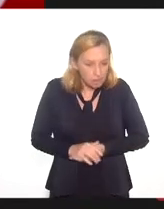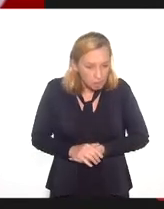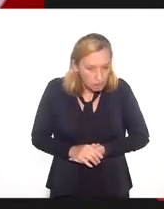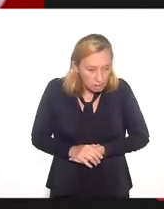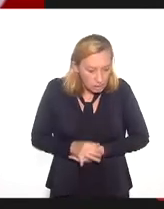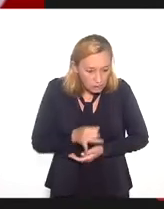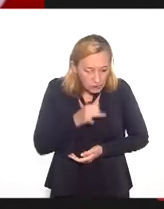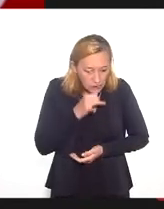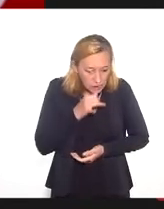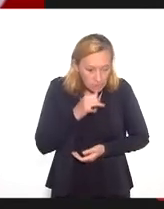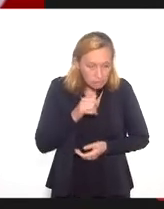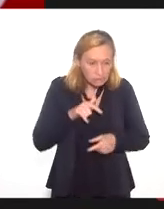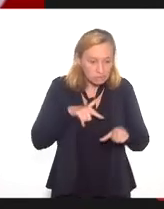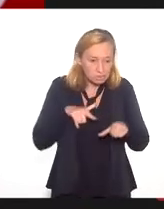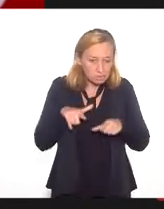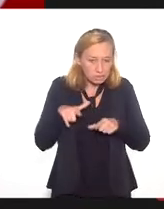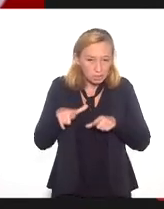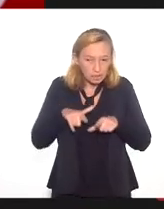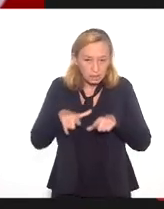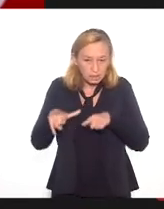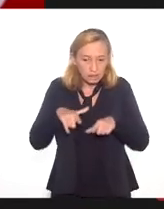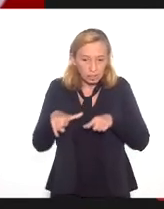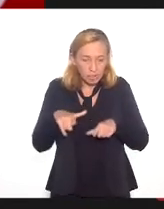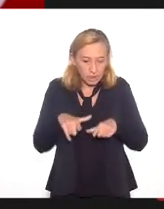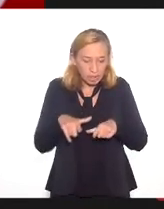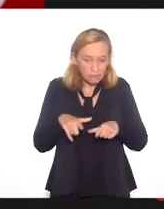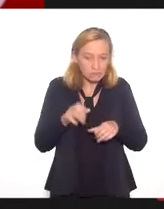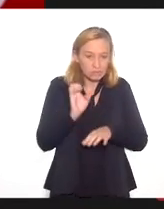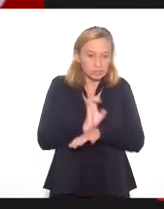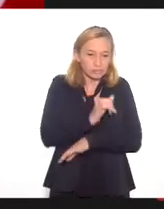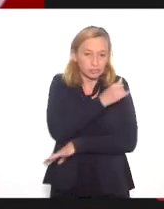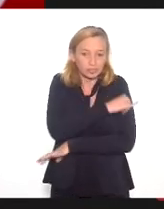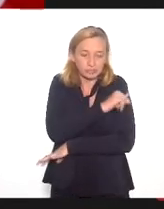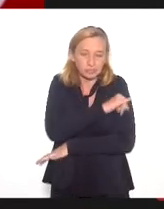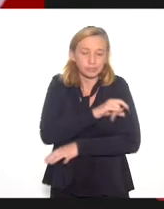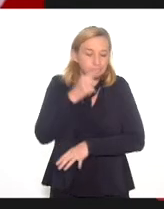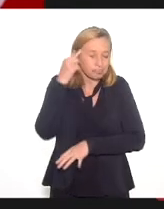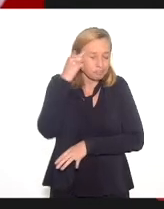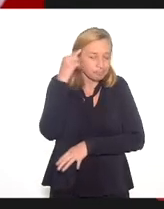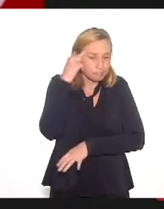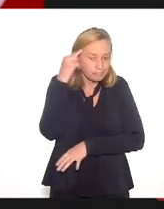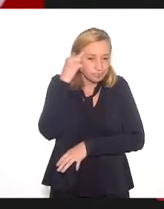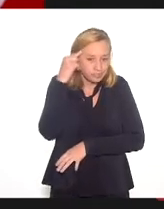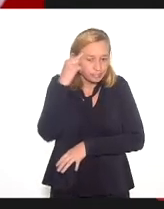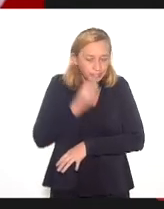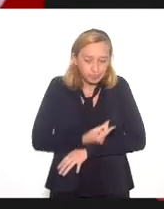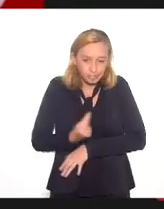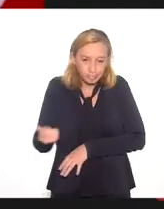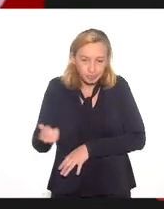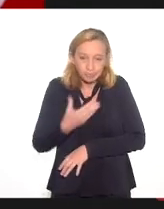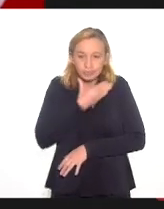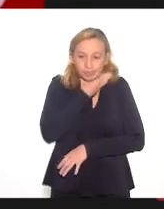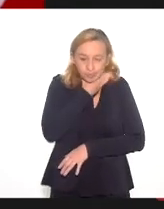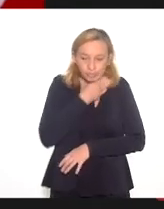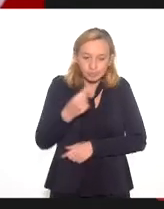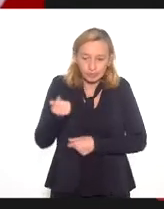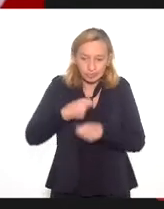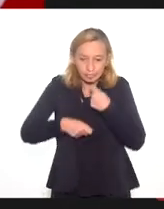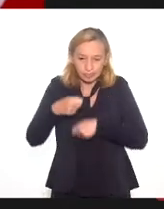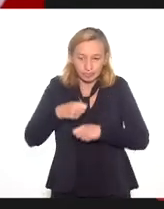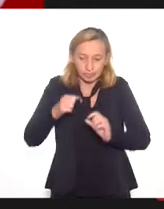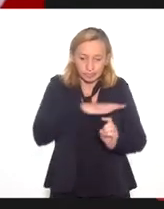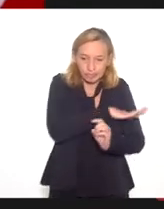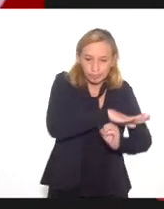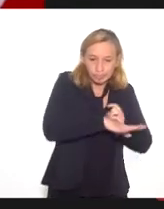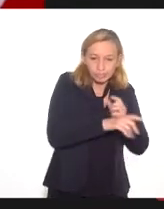de tarefas aí que o Estado do Rio de Janeiro se pensa nessa saída dessa crise econômica e social